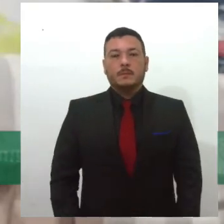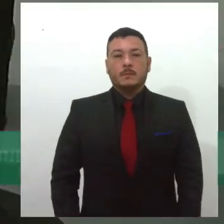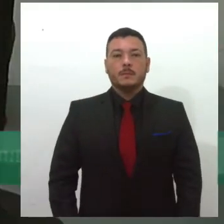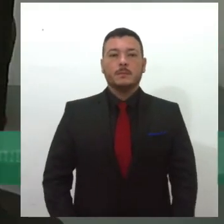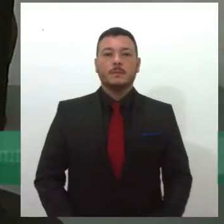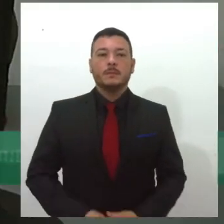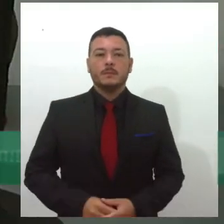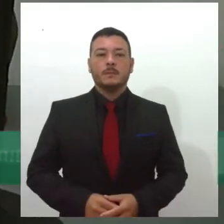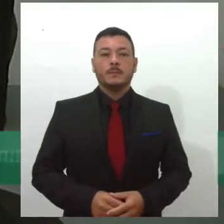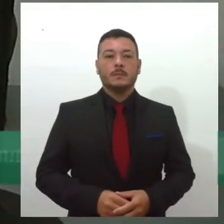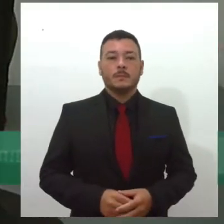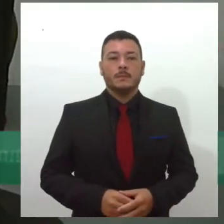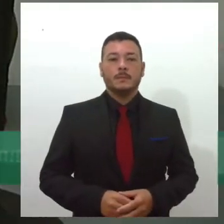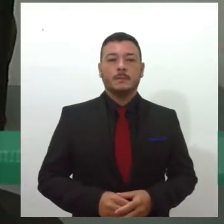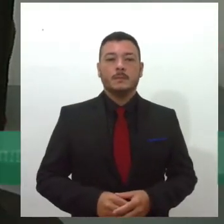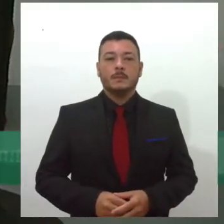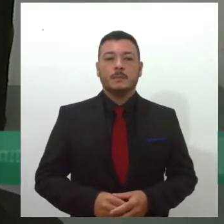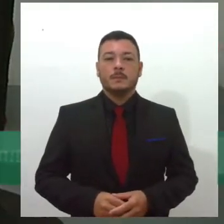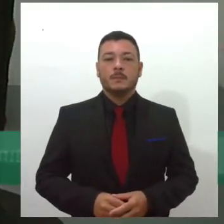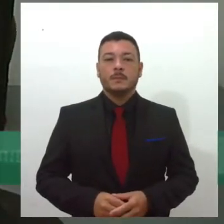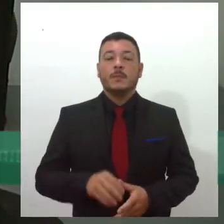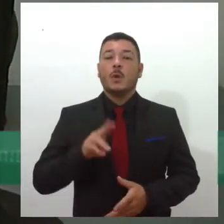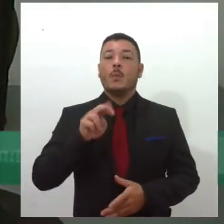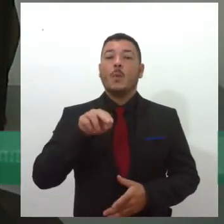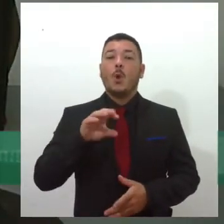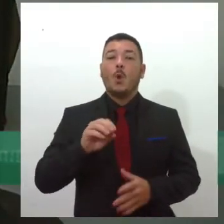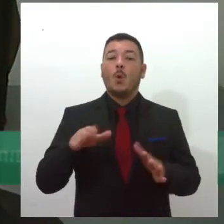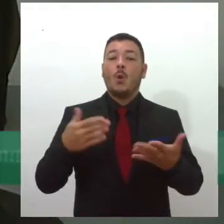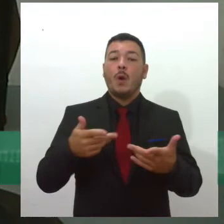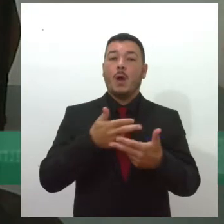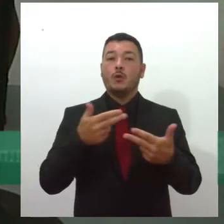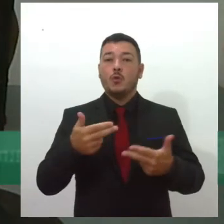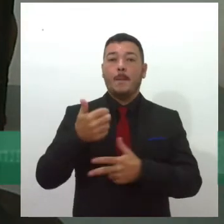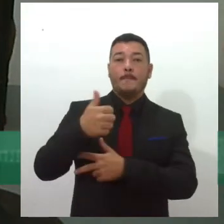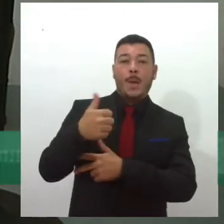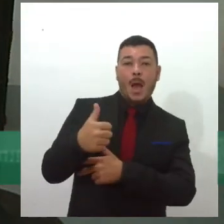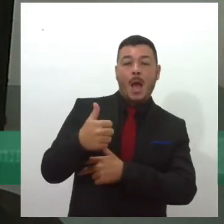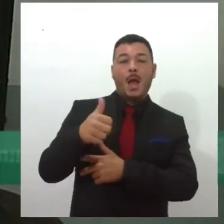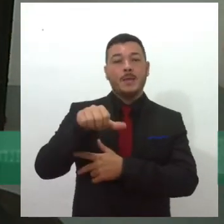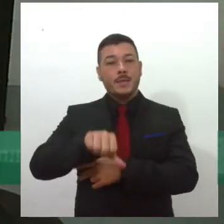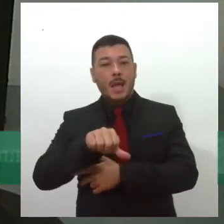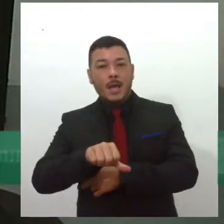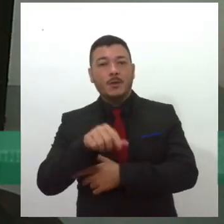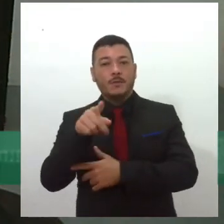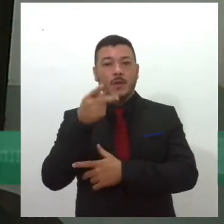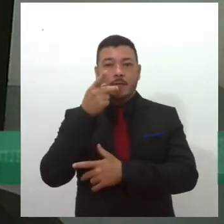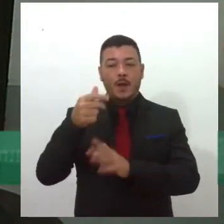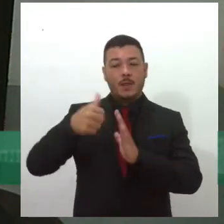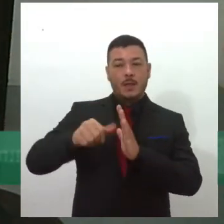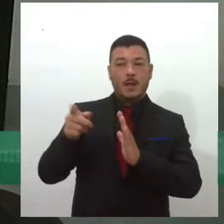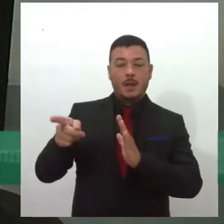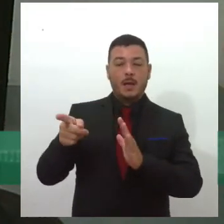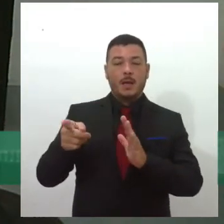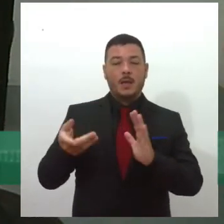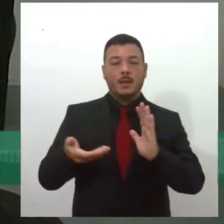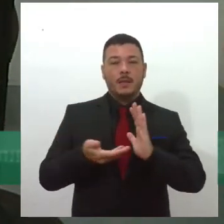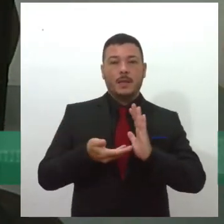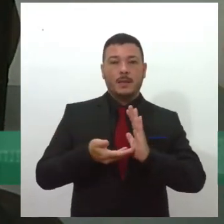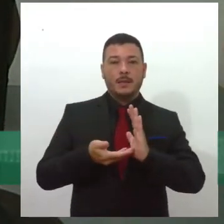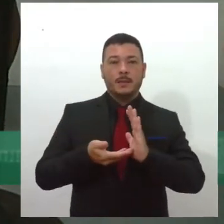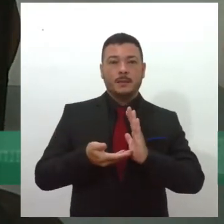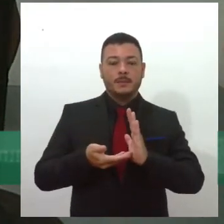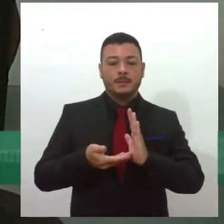Bruno, quais são os pontos positivos e negativos que você avalia desse projeto que está em análise no Senado Federal?